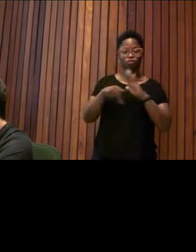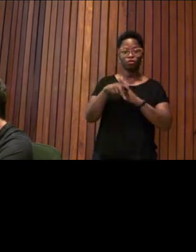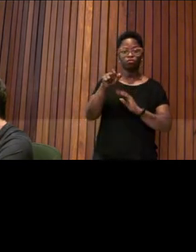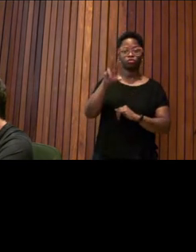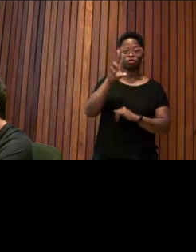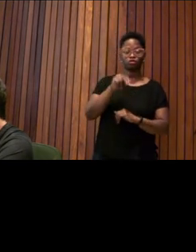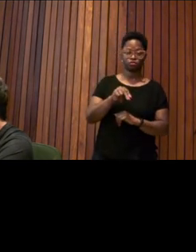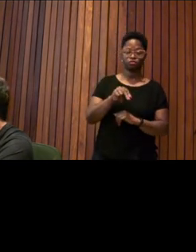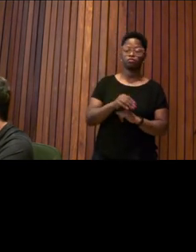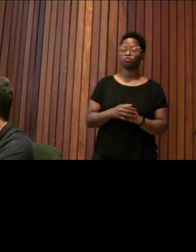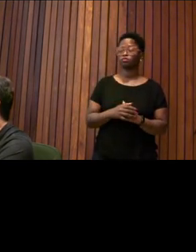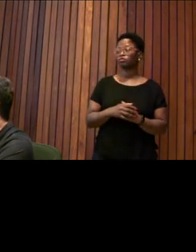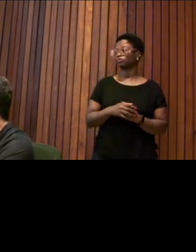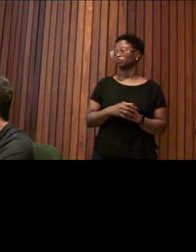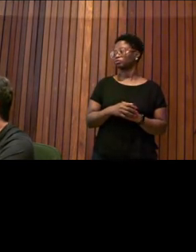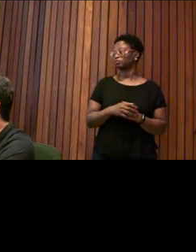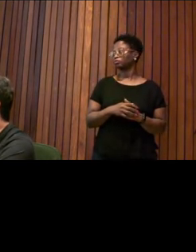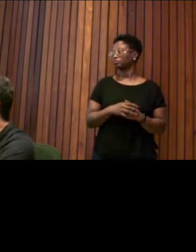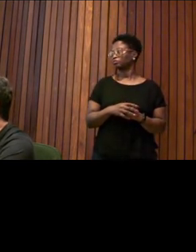alunos,